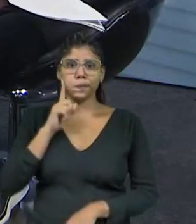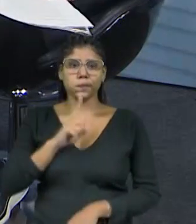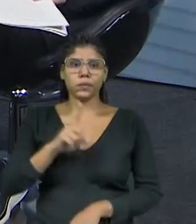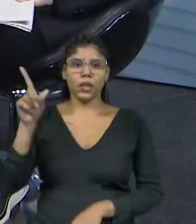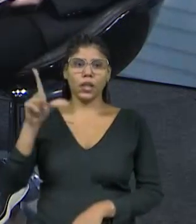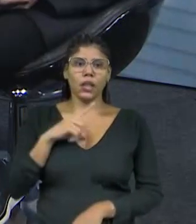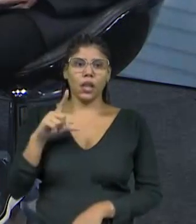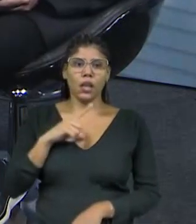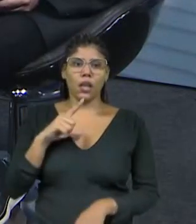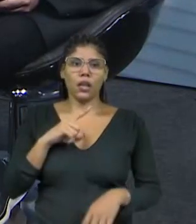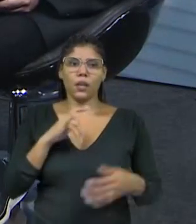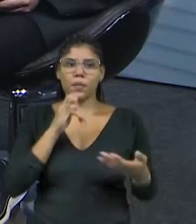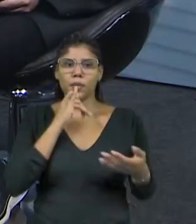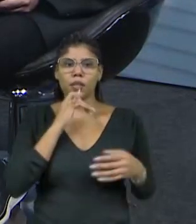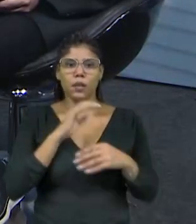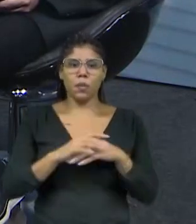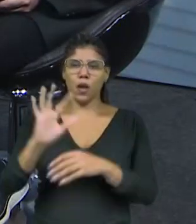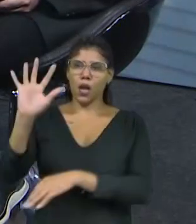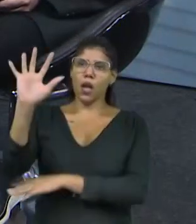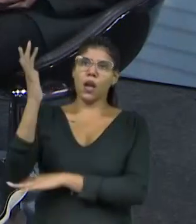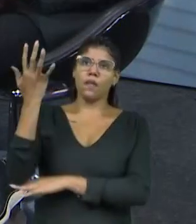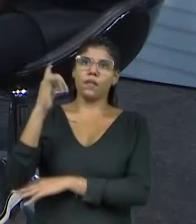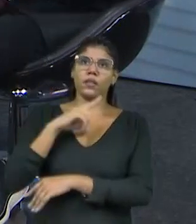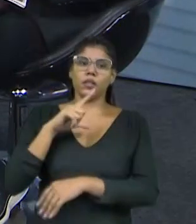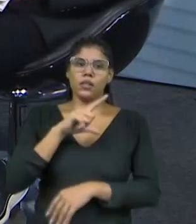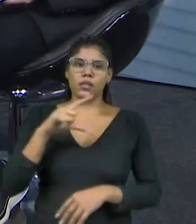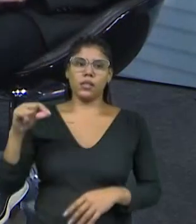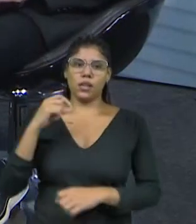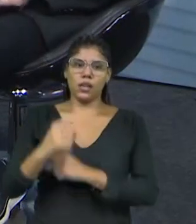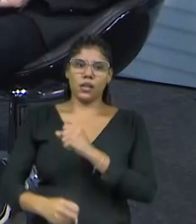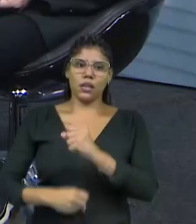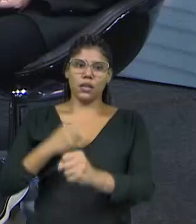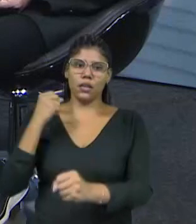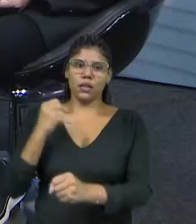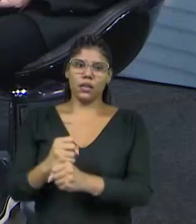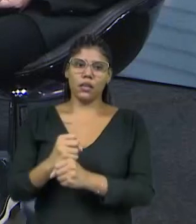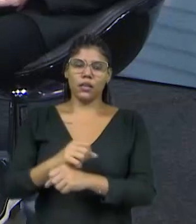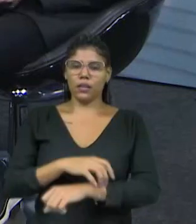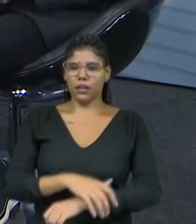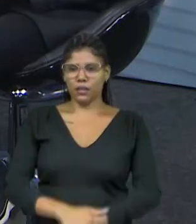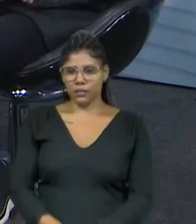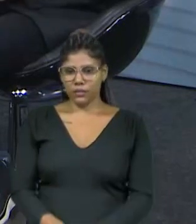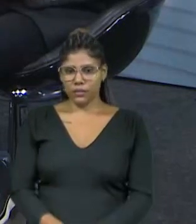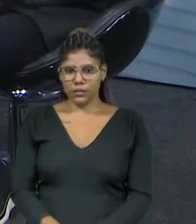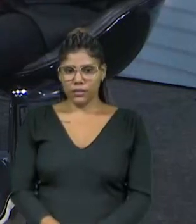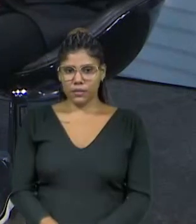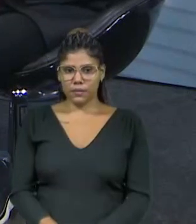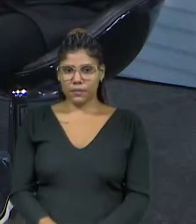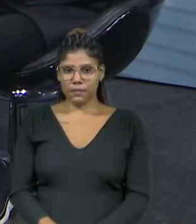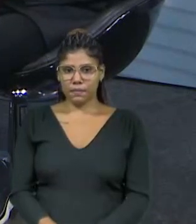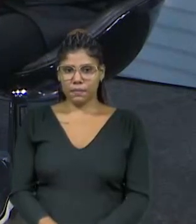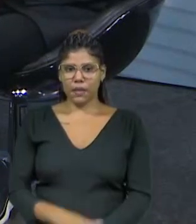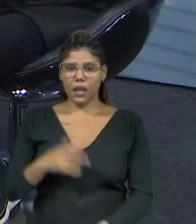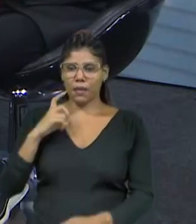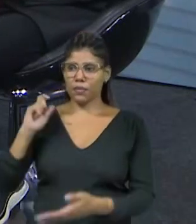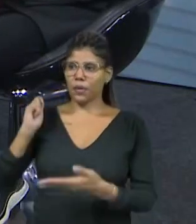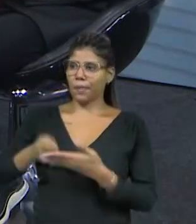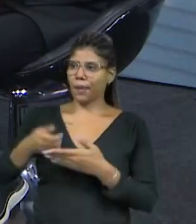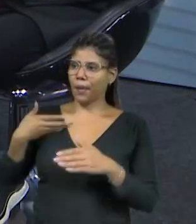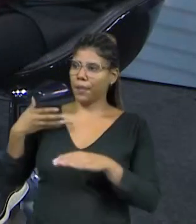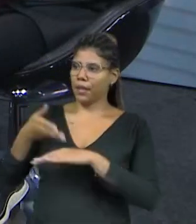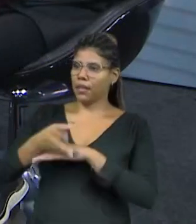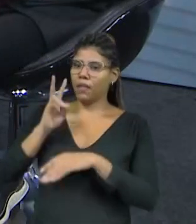aqui dar um exemplo. Pai, tem uma árvore aqui que é de 100 anos. Aí o cara bota um negócio, aí o cara pega lá, não sei quanto tempo, vai ver uma árvore. Exatamente. Certo? O primeiro parque